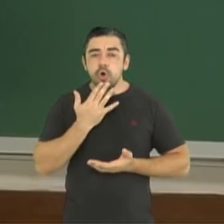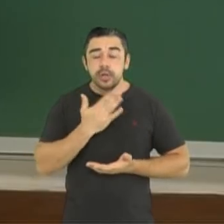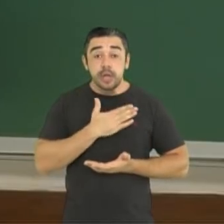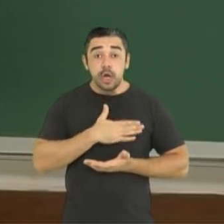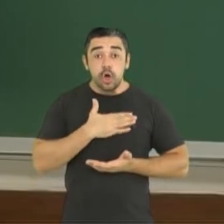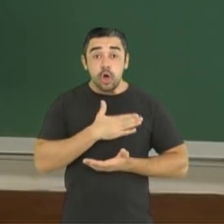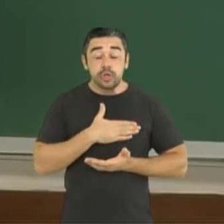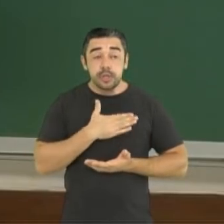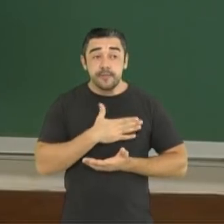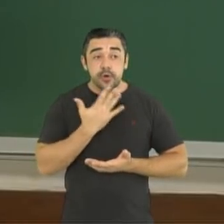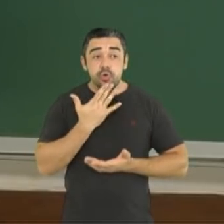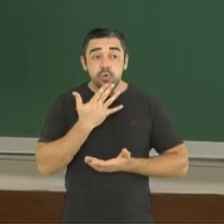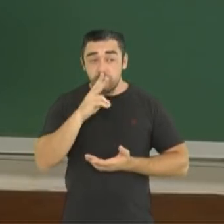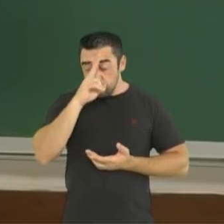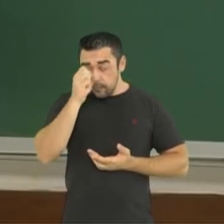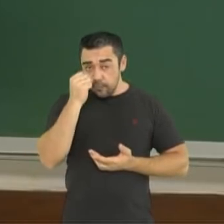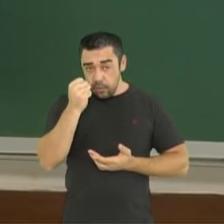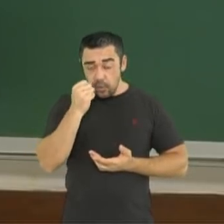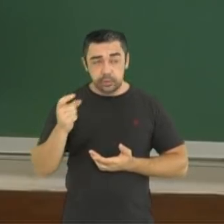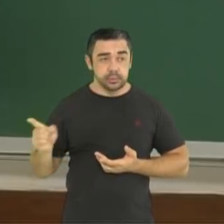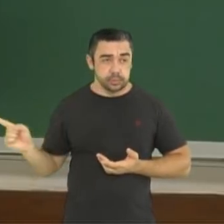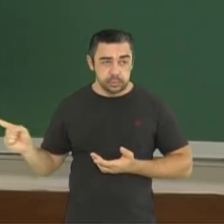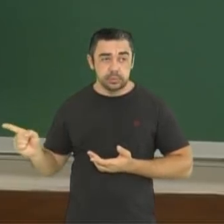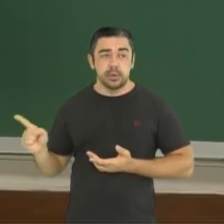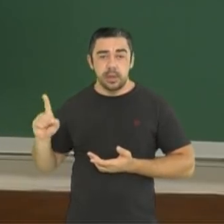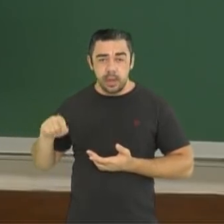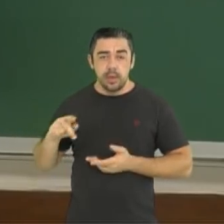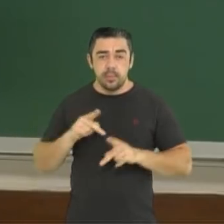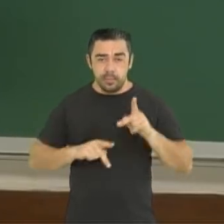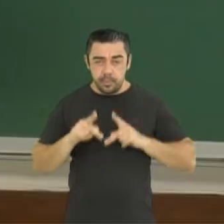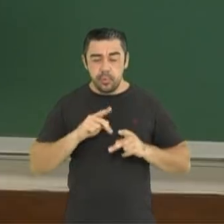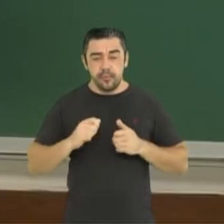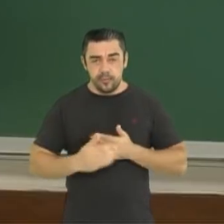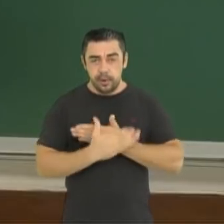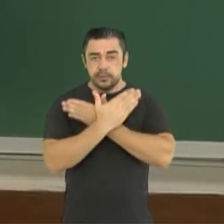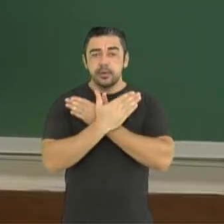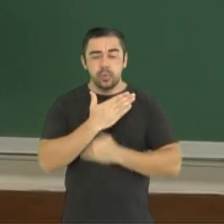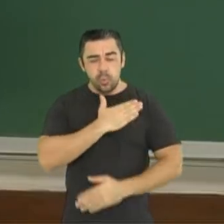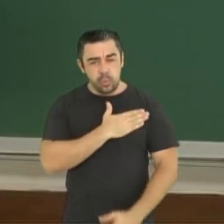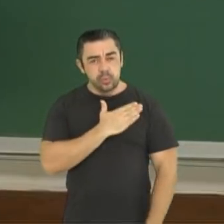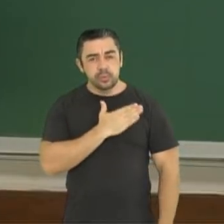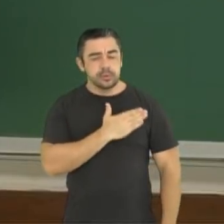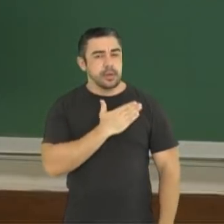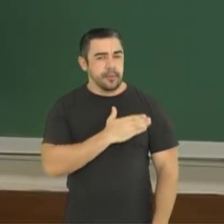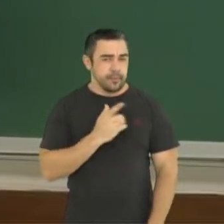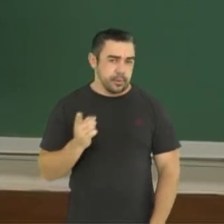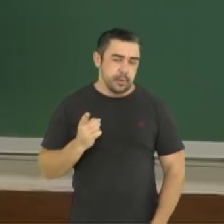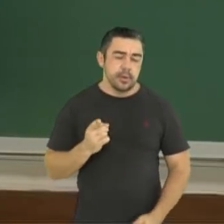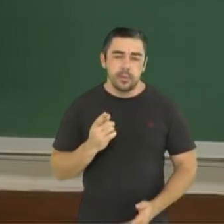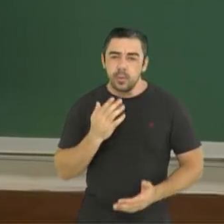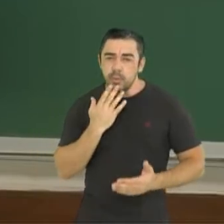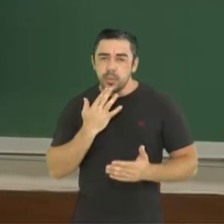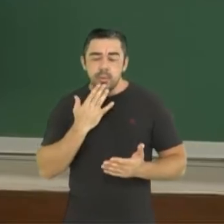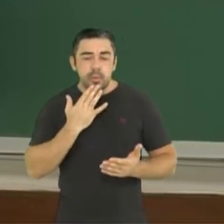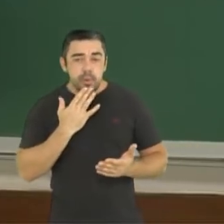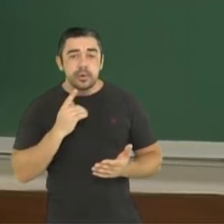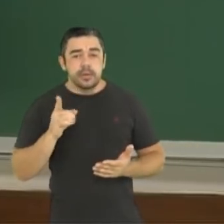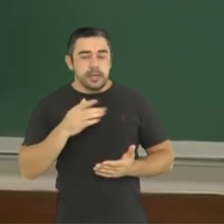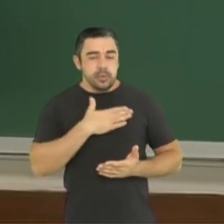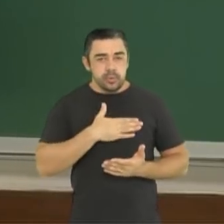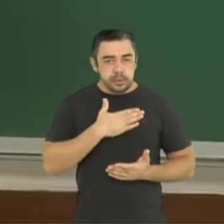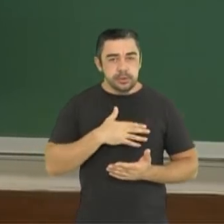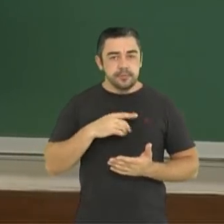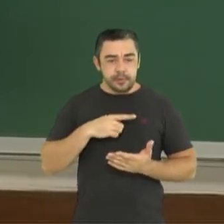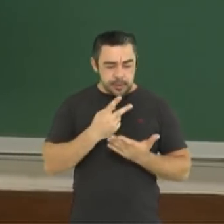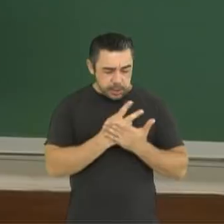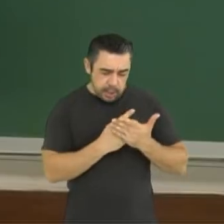gostavam dessas cores vibrantes, né? Os astecas eram um povo vibrante, a energia deles, eles conseguiam passar essas energias